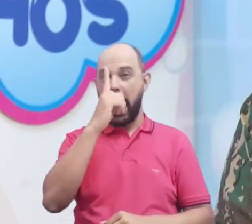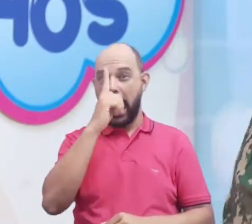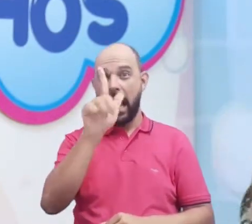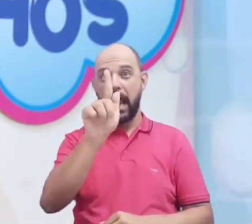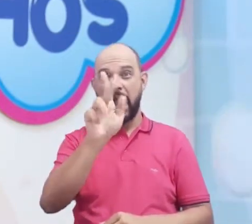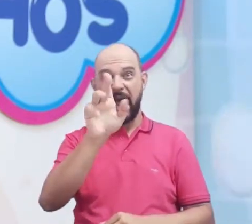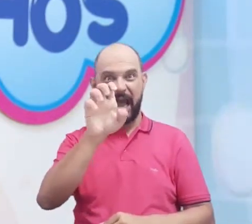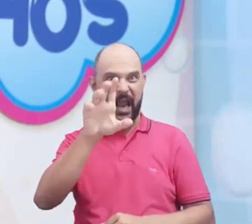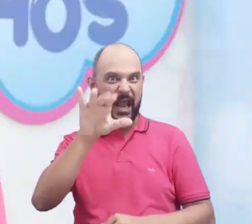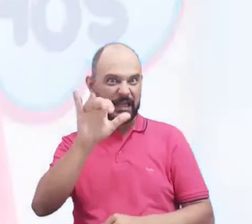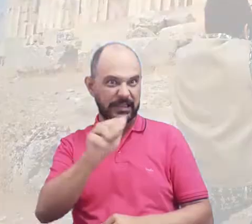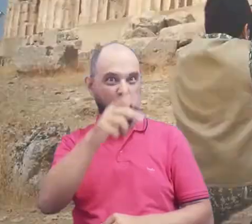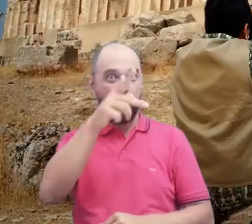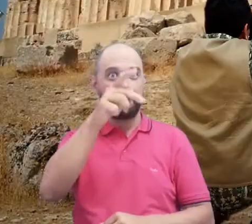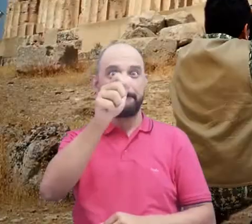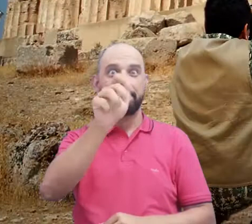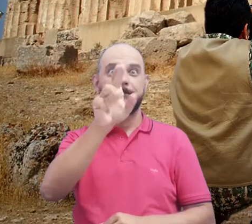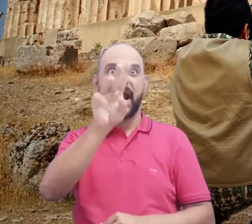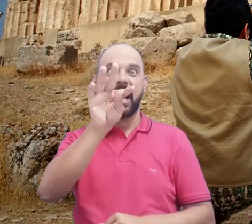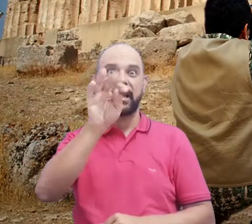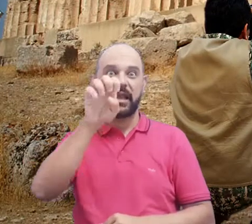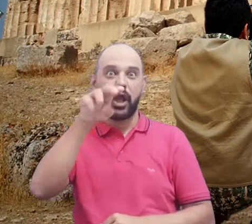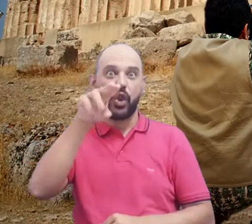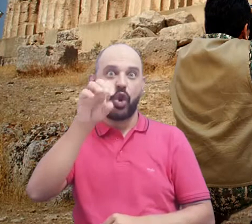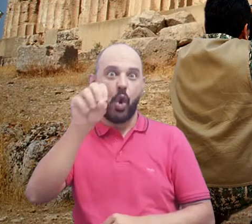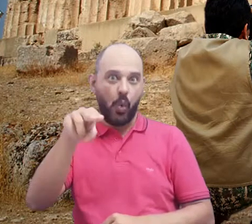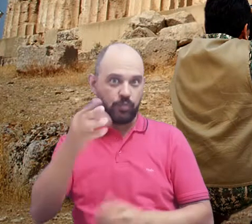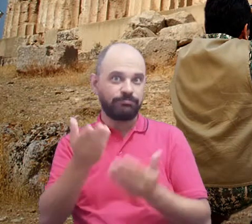no Partenon.